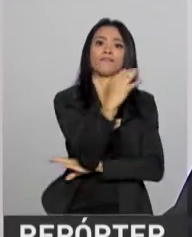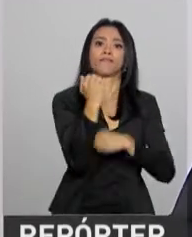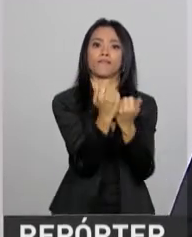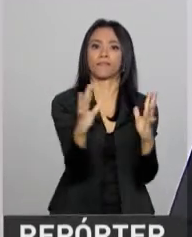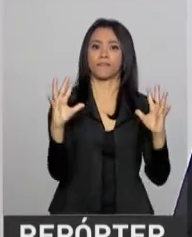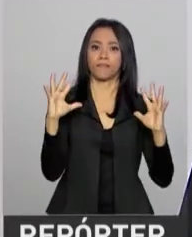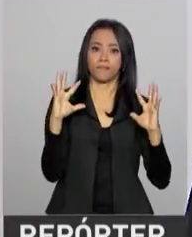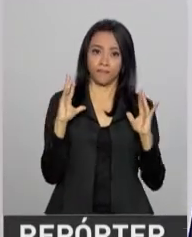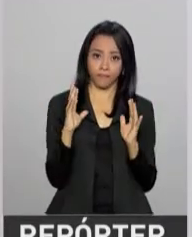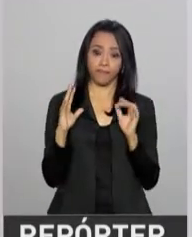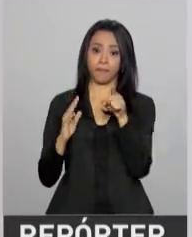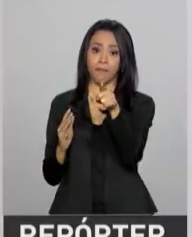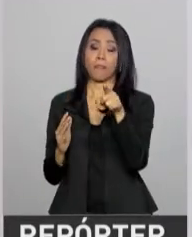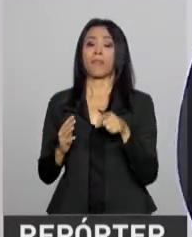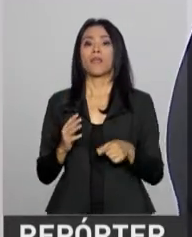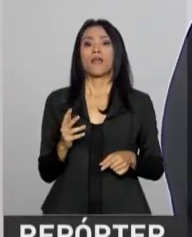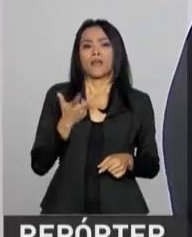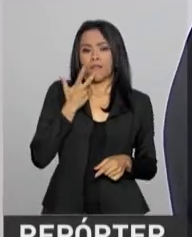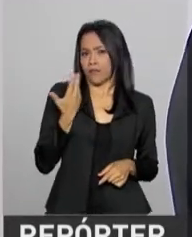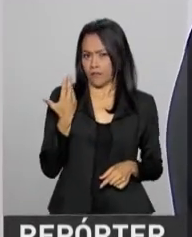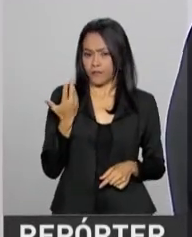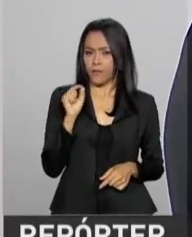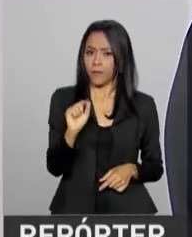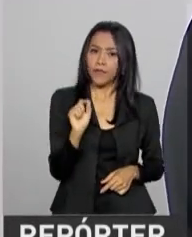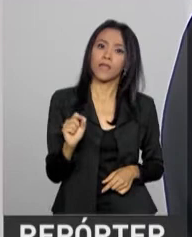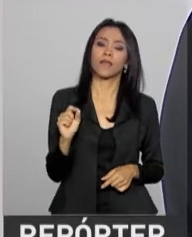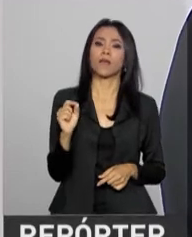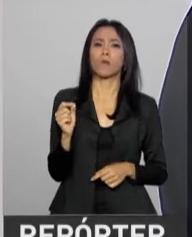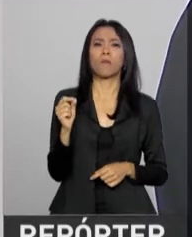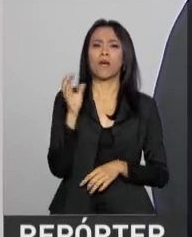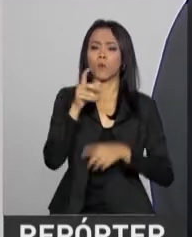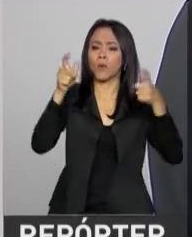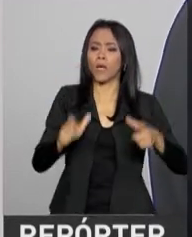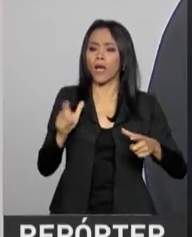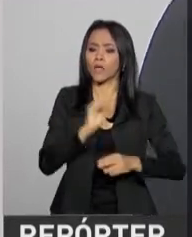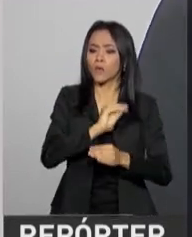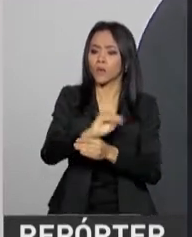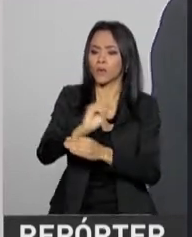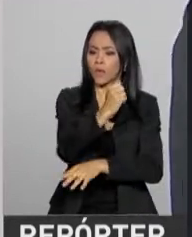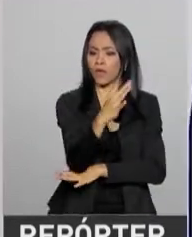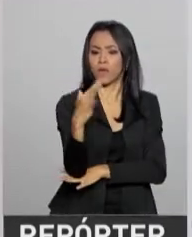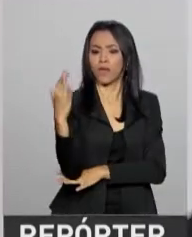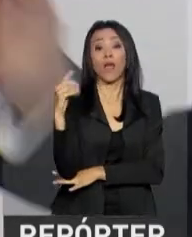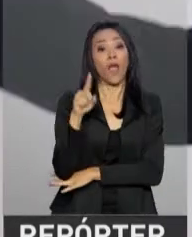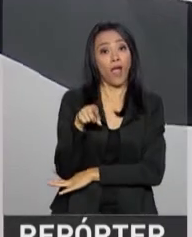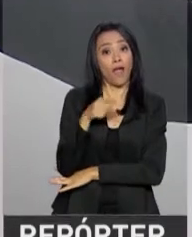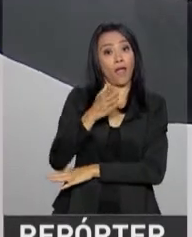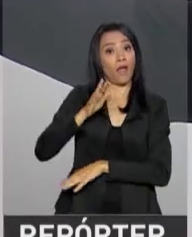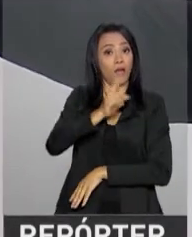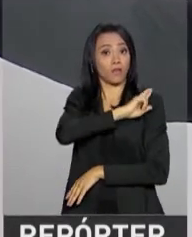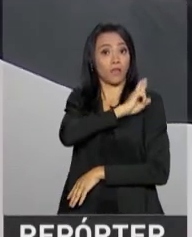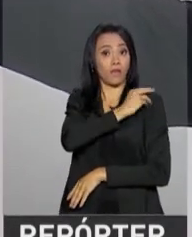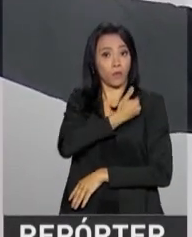efusivos pela aquele acabaram atrás né a reserva de alcatrazes que foi uma uma coisa do nosso governo a ampliação